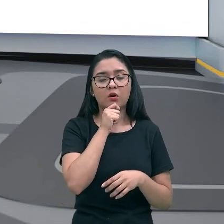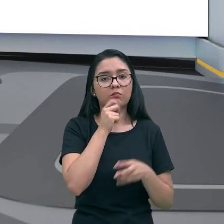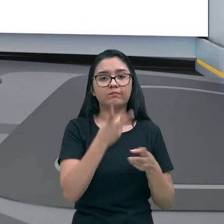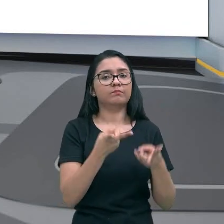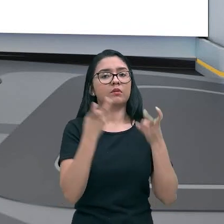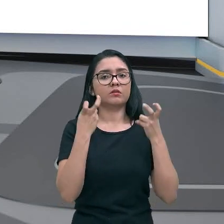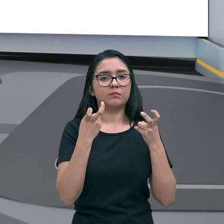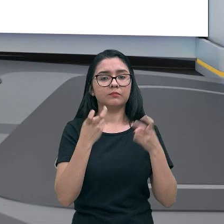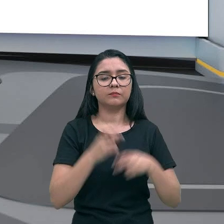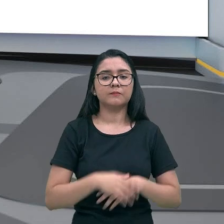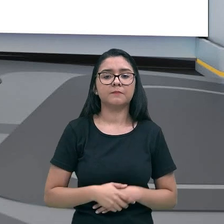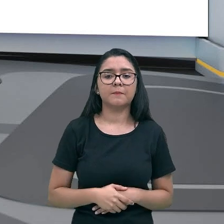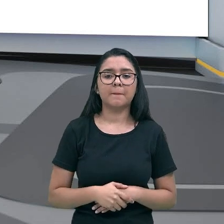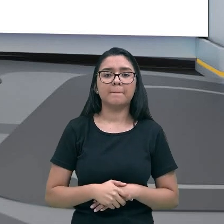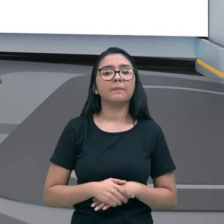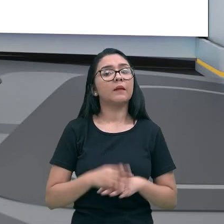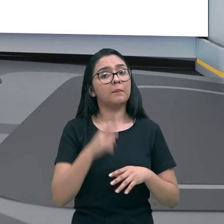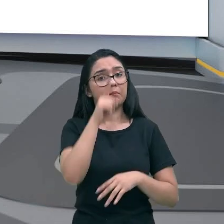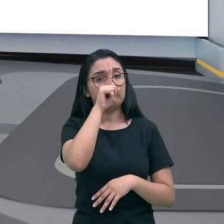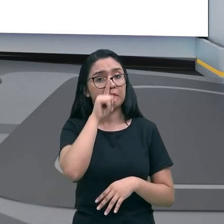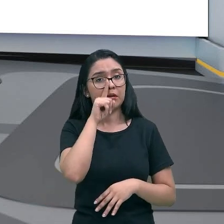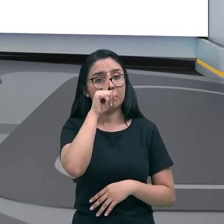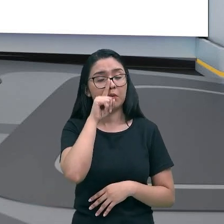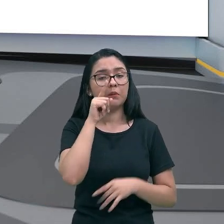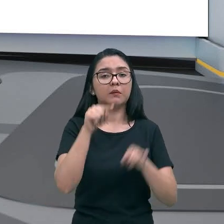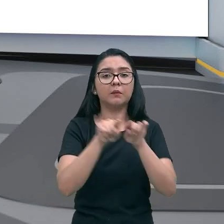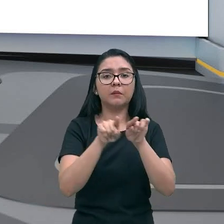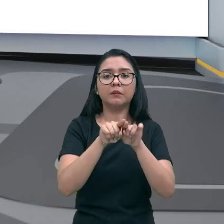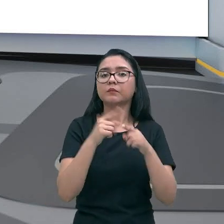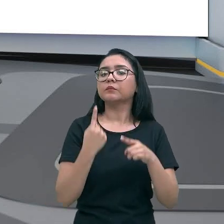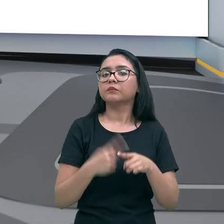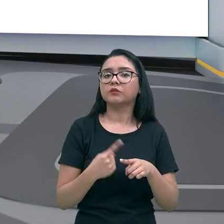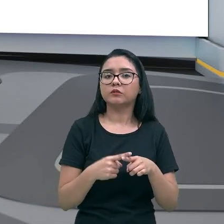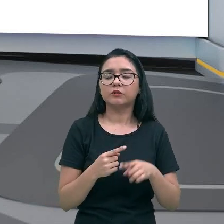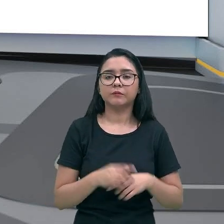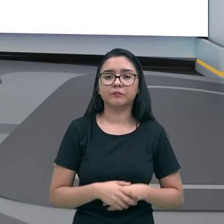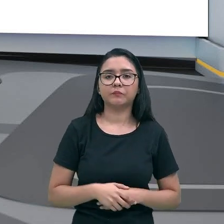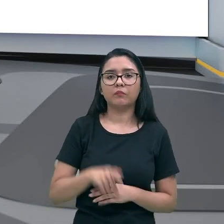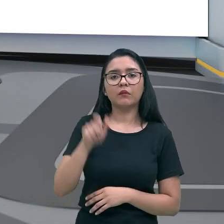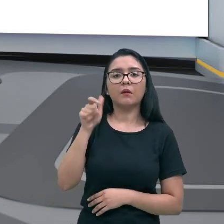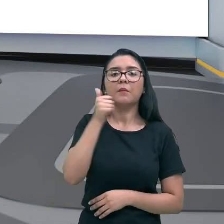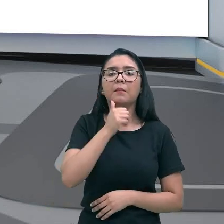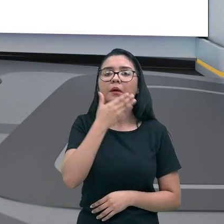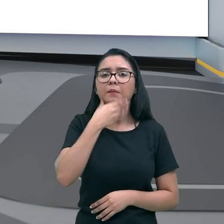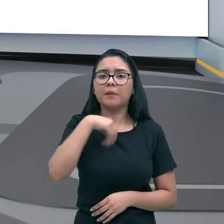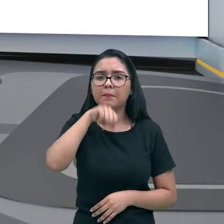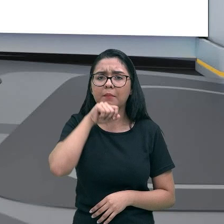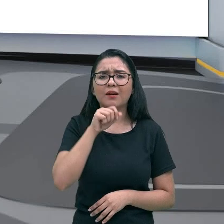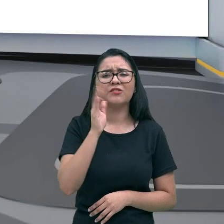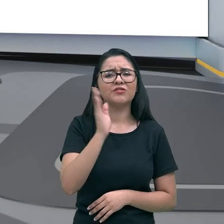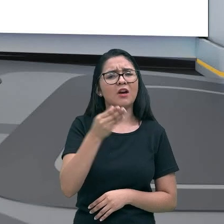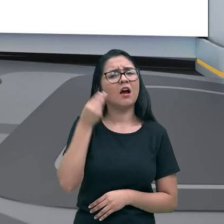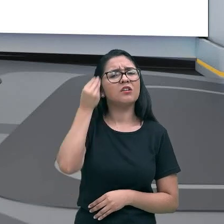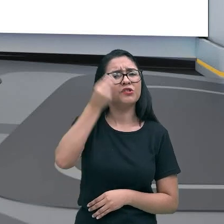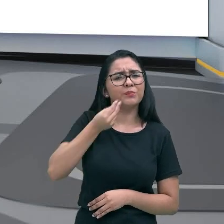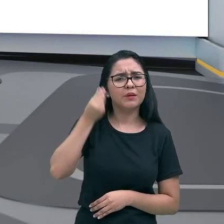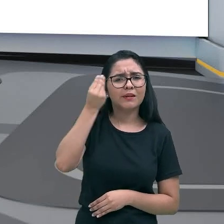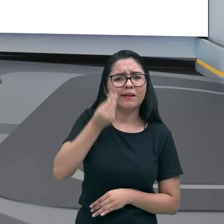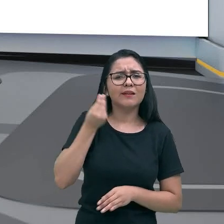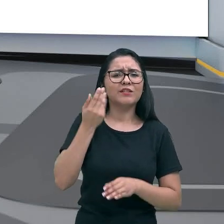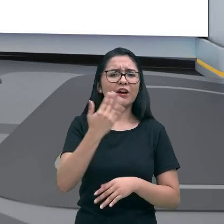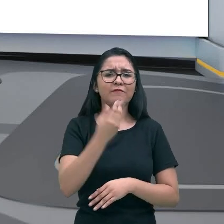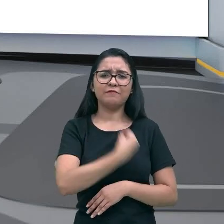tem. Né? Situações arriscadas. Exatamente. Vezes, Por quê? Porque esse adulto já viveu um pouco mais, já viu